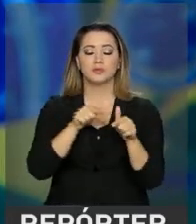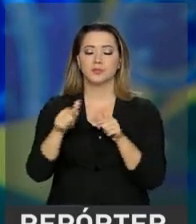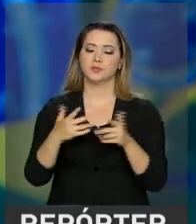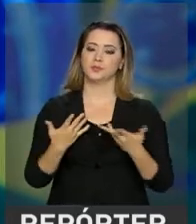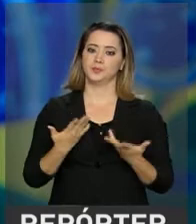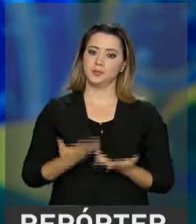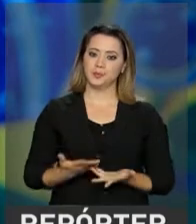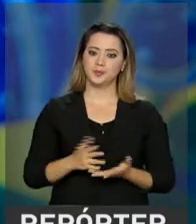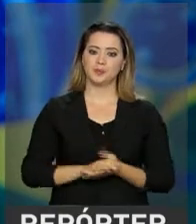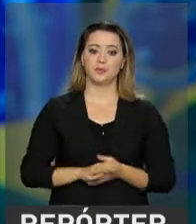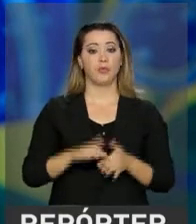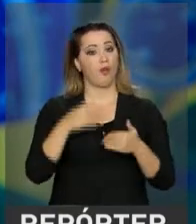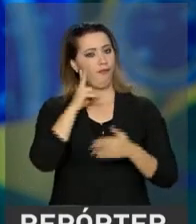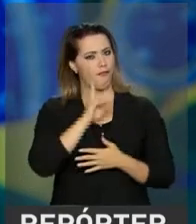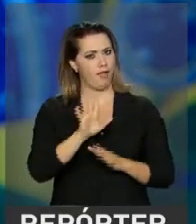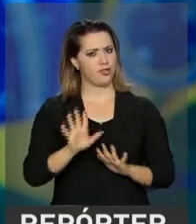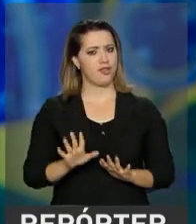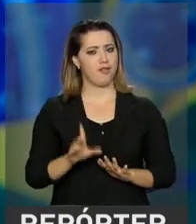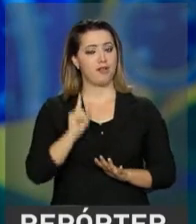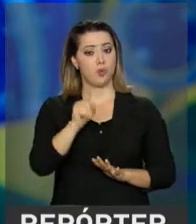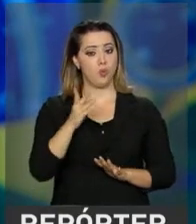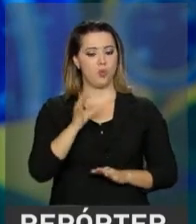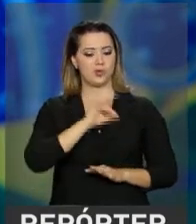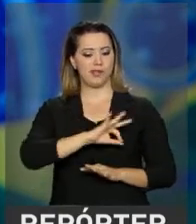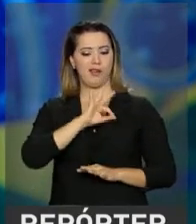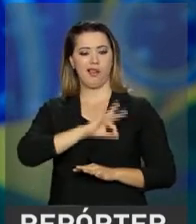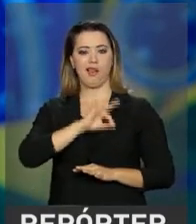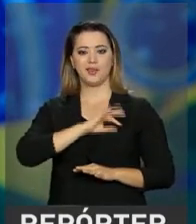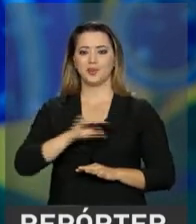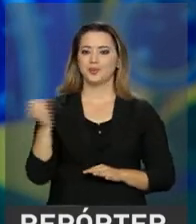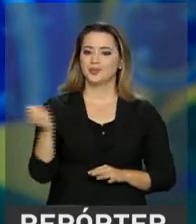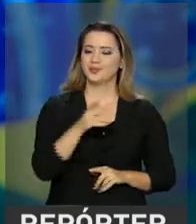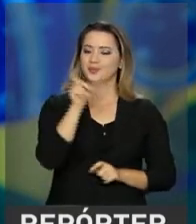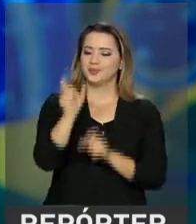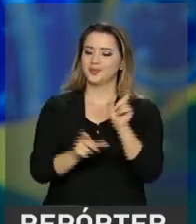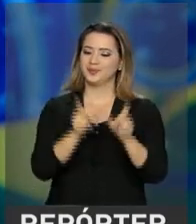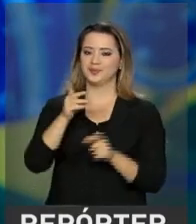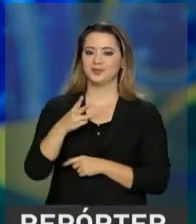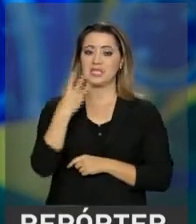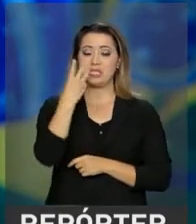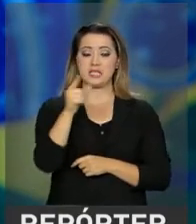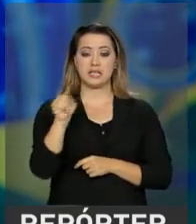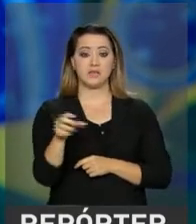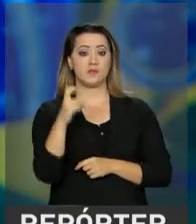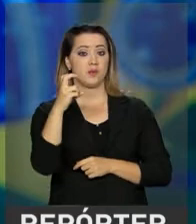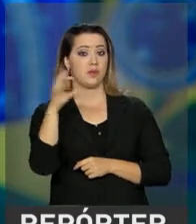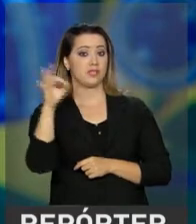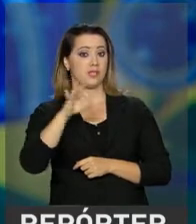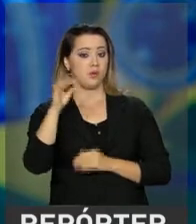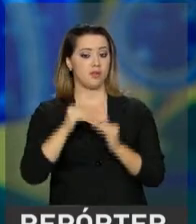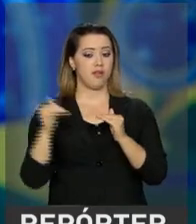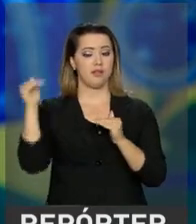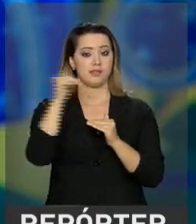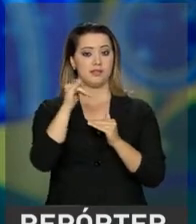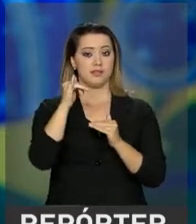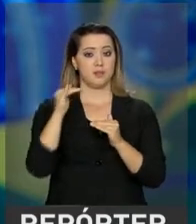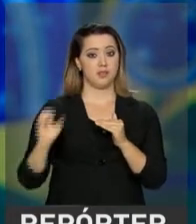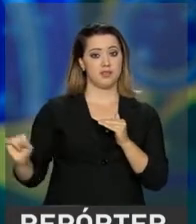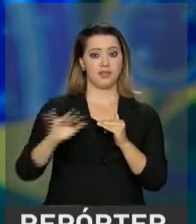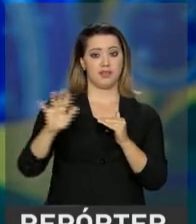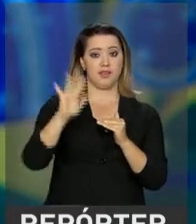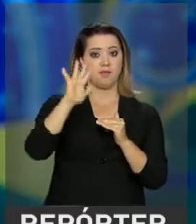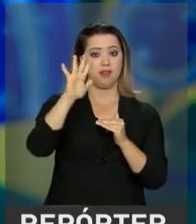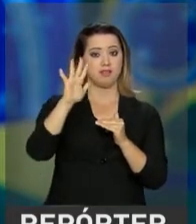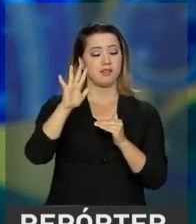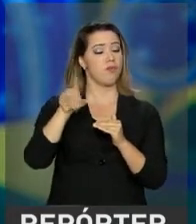trabalho e vejam só o salário dos novos contratados chegou 36 por cento acima da inflação o